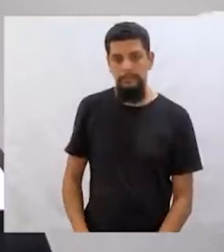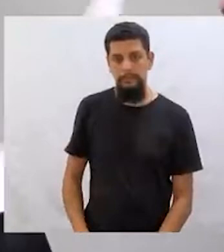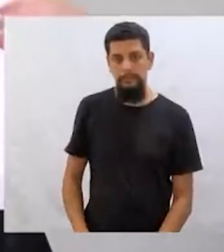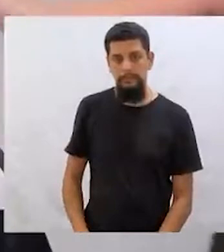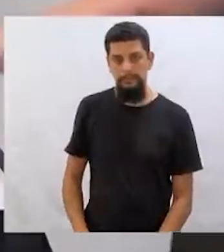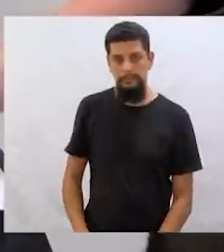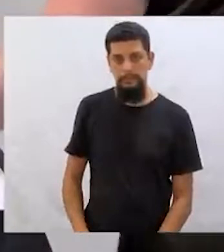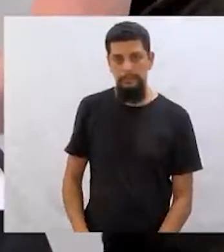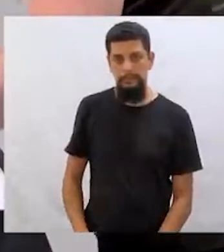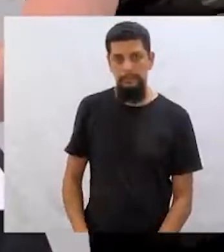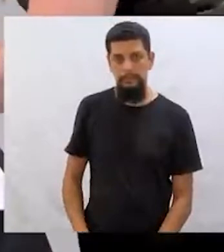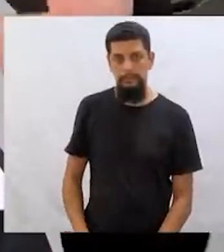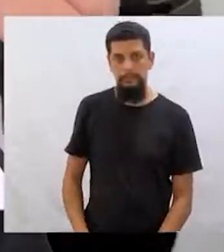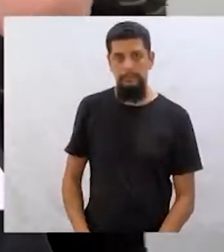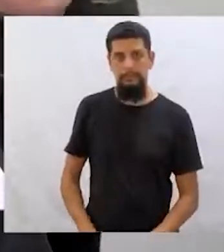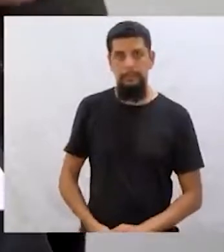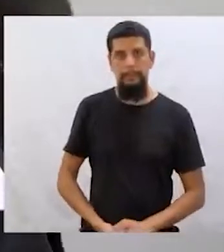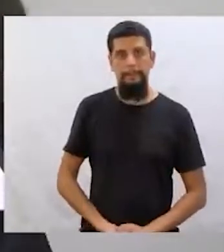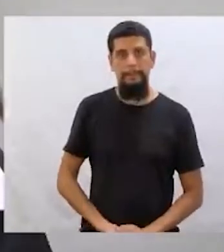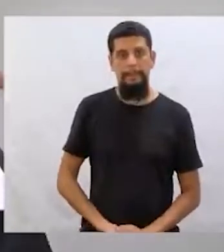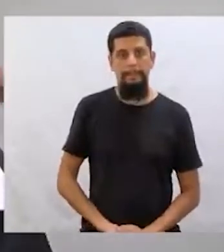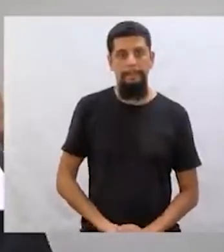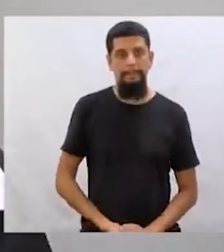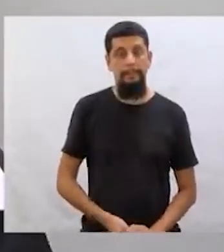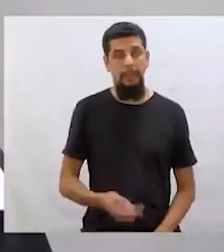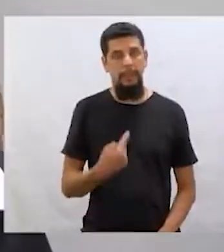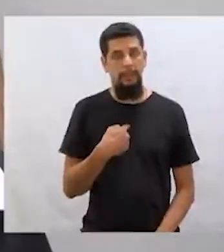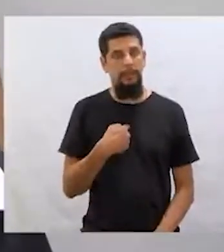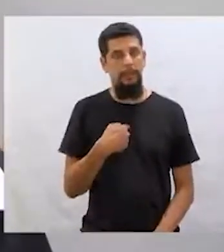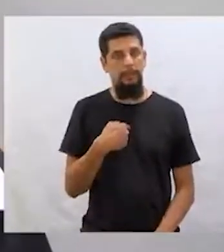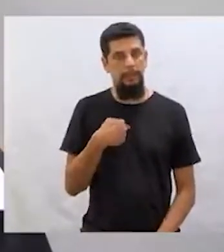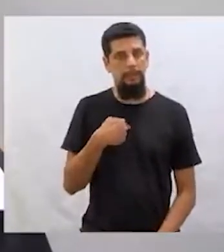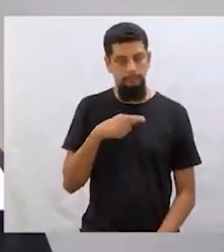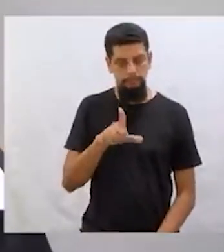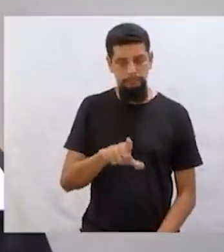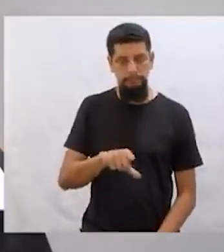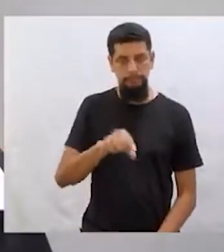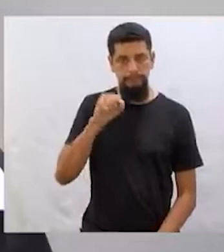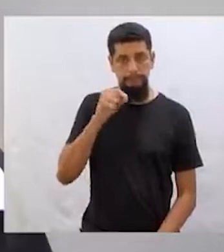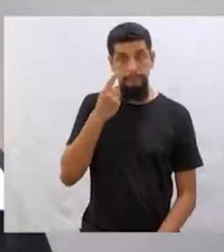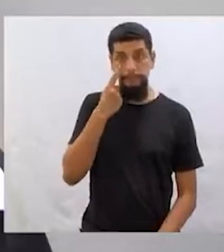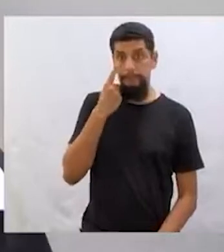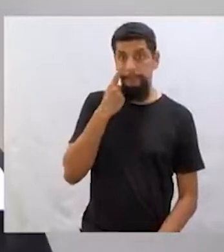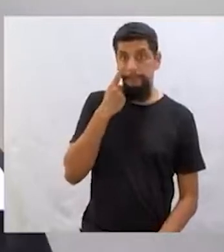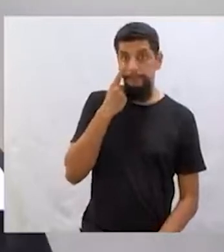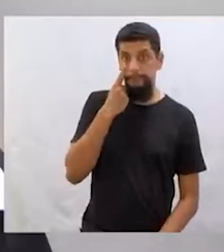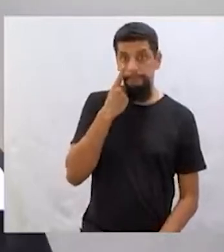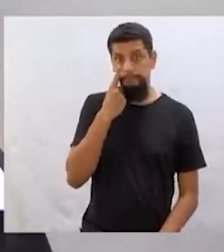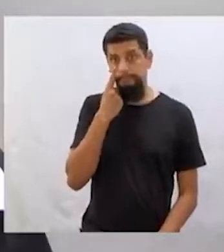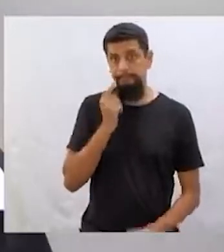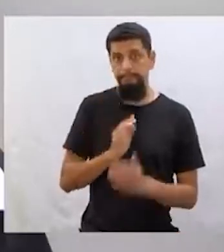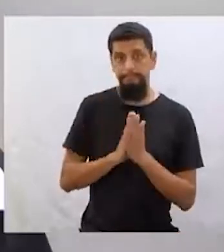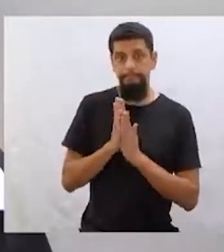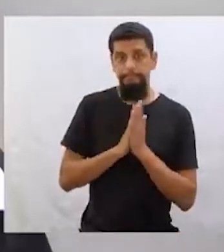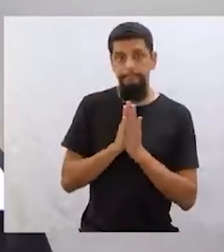Tava fugindo a nossa carta, professora. Eu vou escolher, vamos ver,